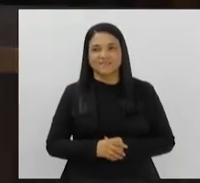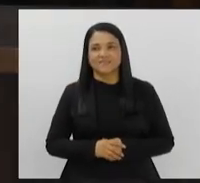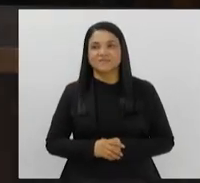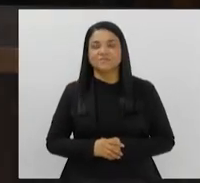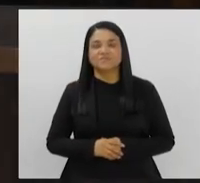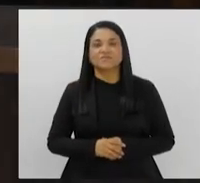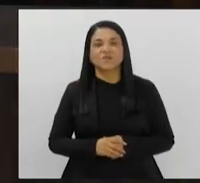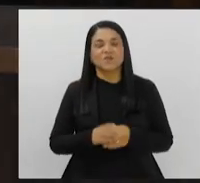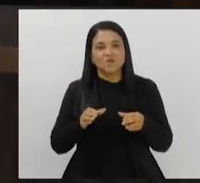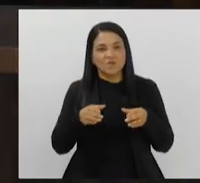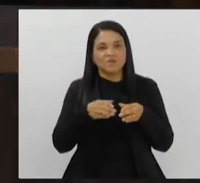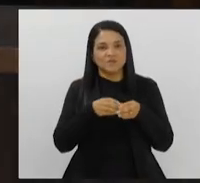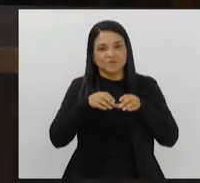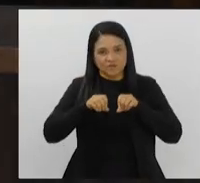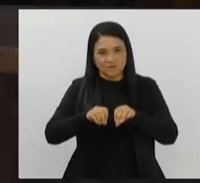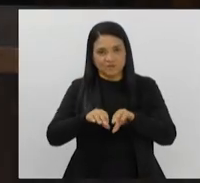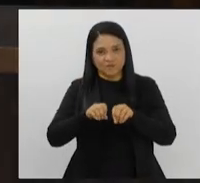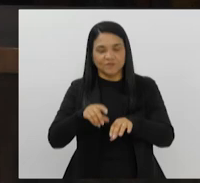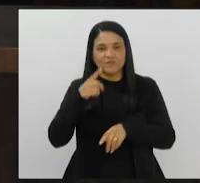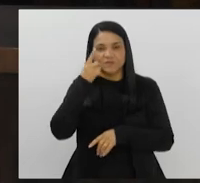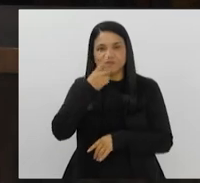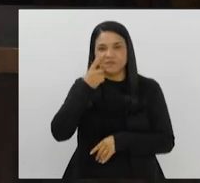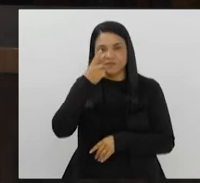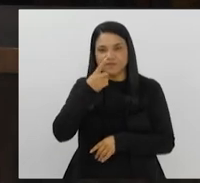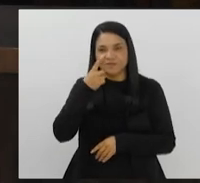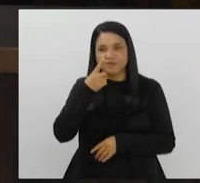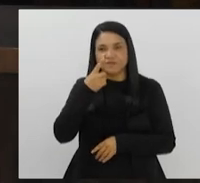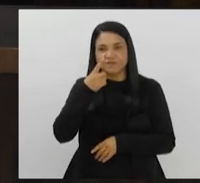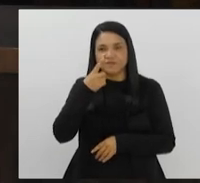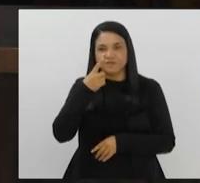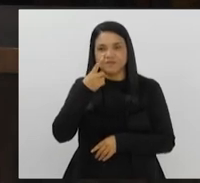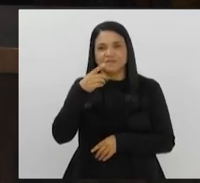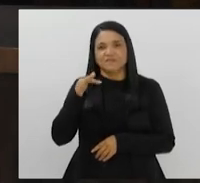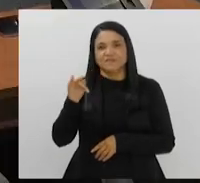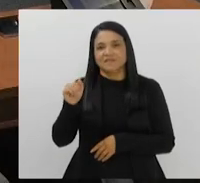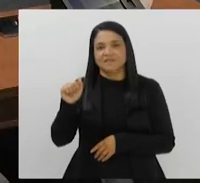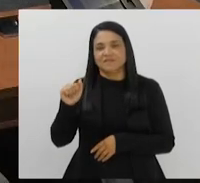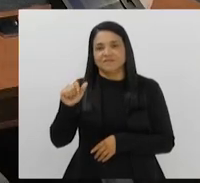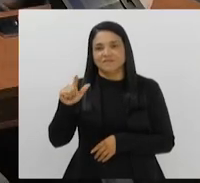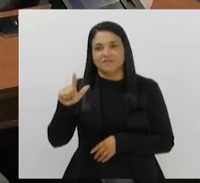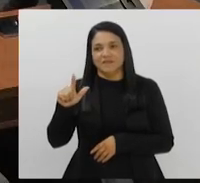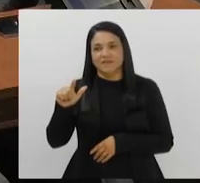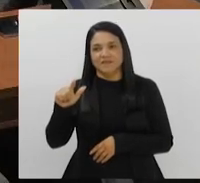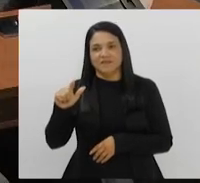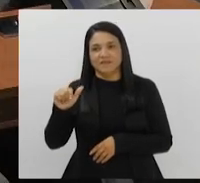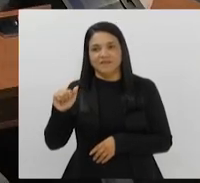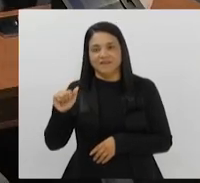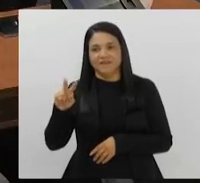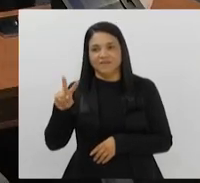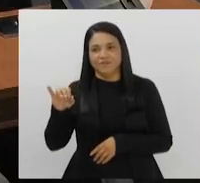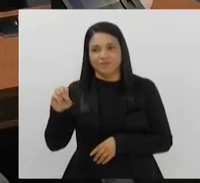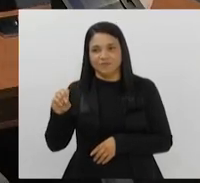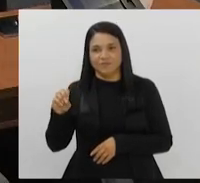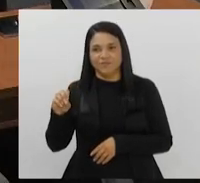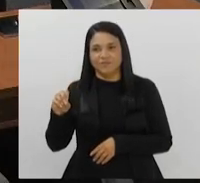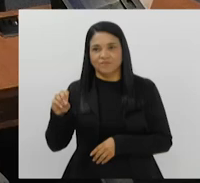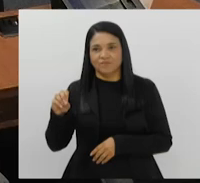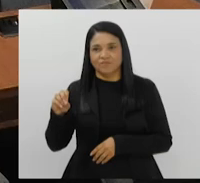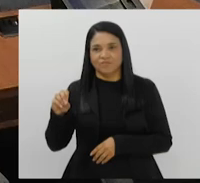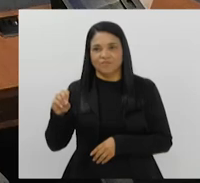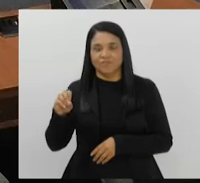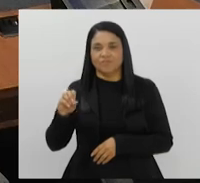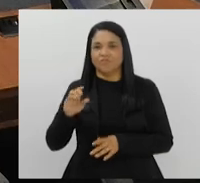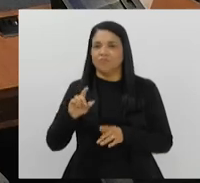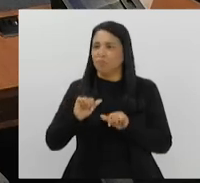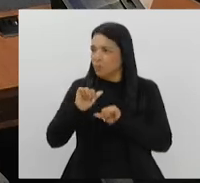Pela Comissão de Educação, nosso nobre deputado Flávio Serafim. Ué, mudou a presidência? Não, Alan